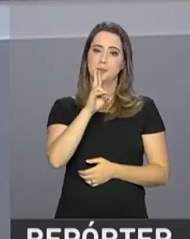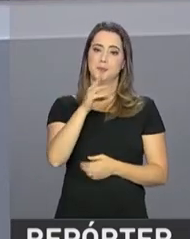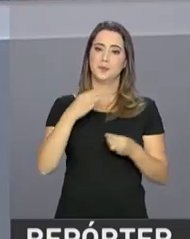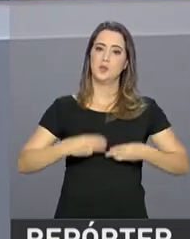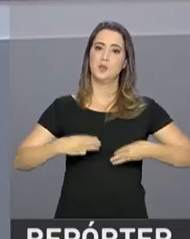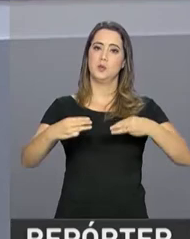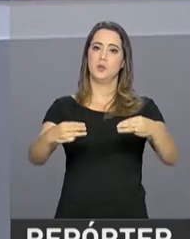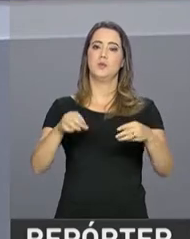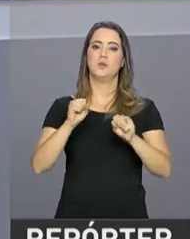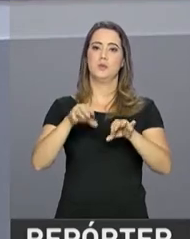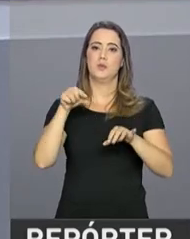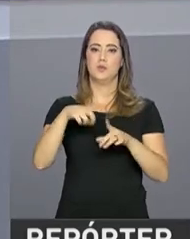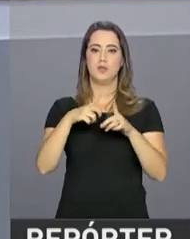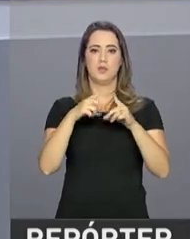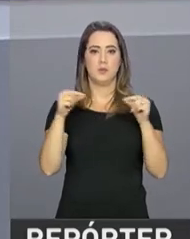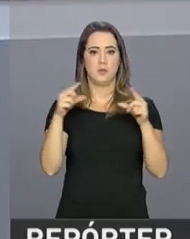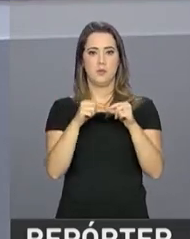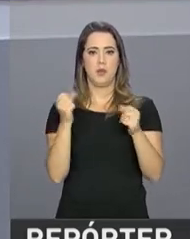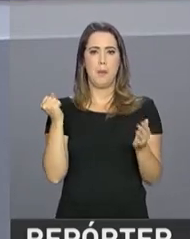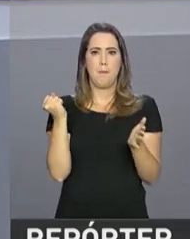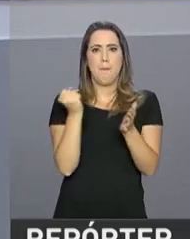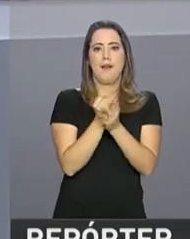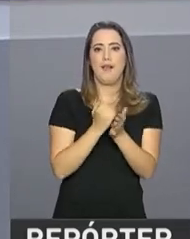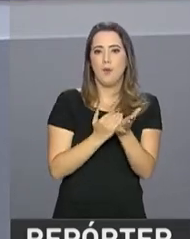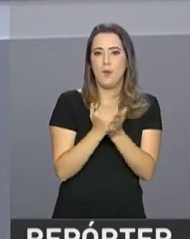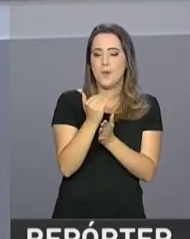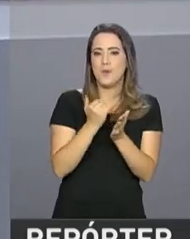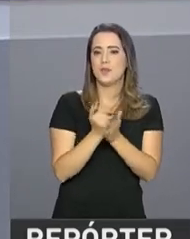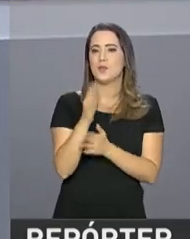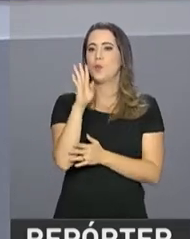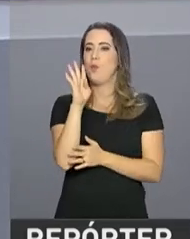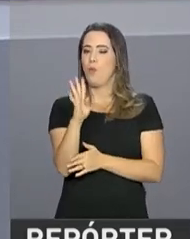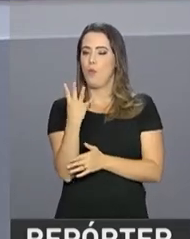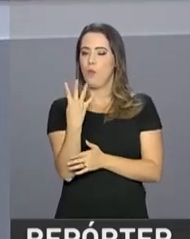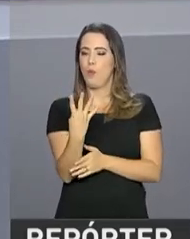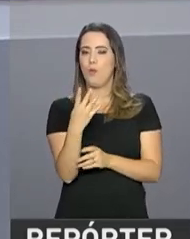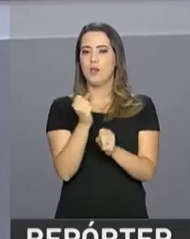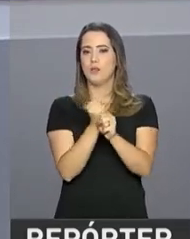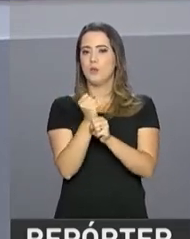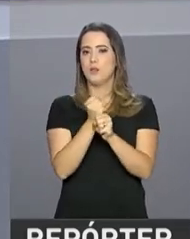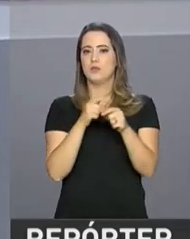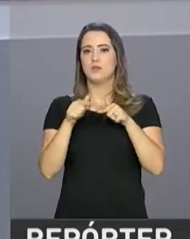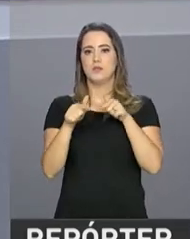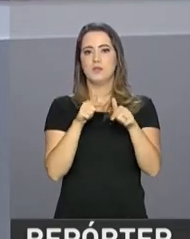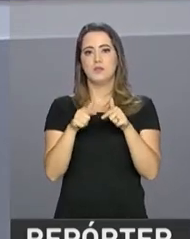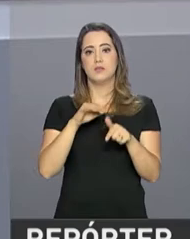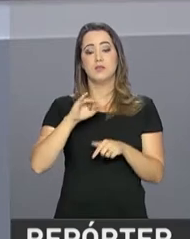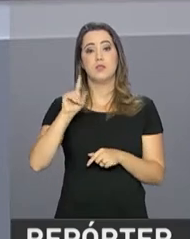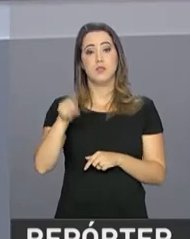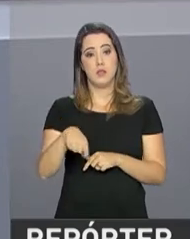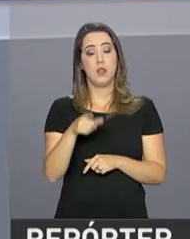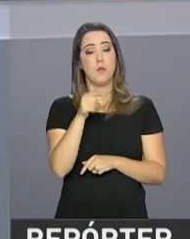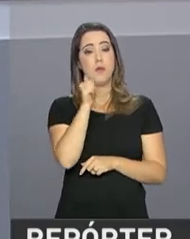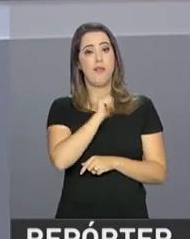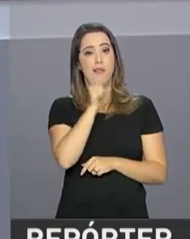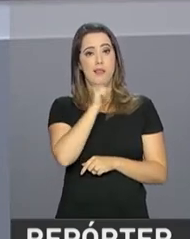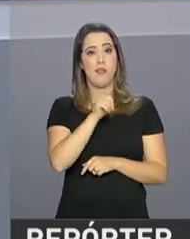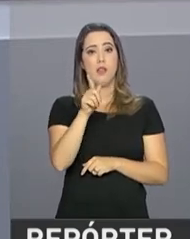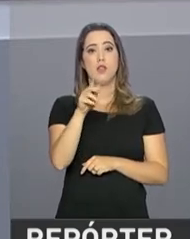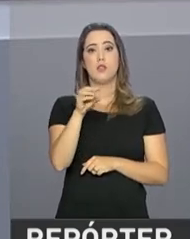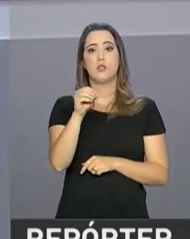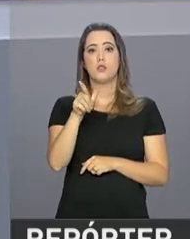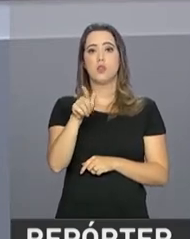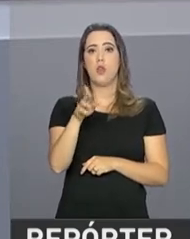educação aqui em brasília e marca o início da gestão de quatro anos joana da luz é geóloga por formação